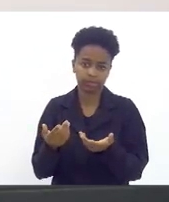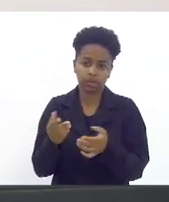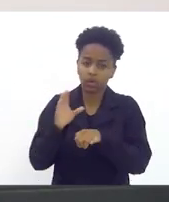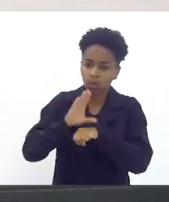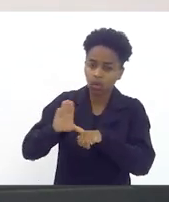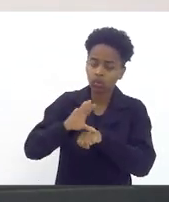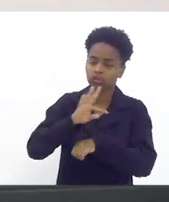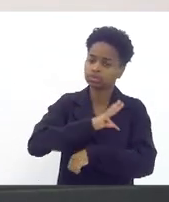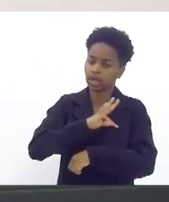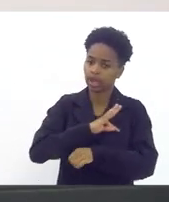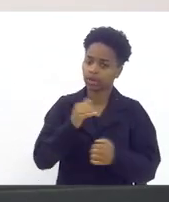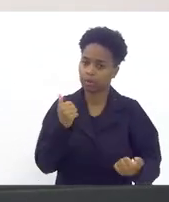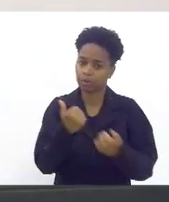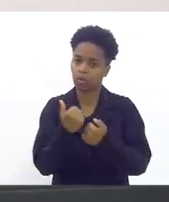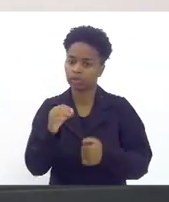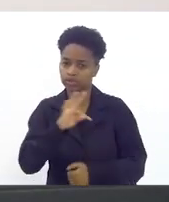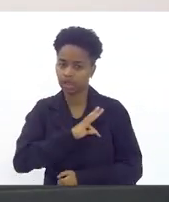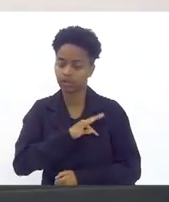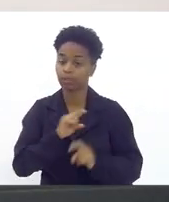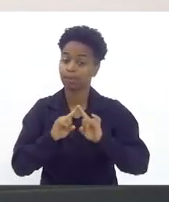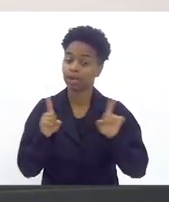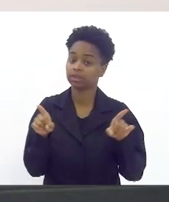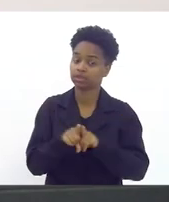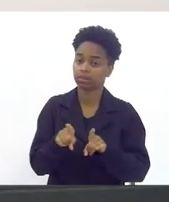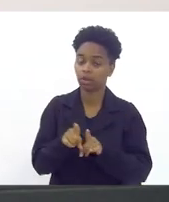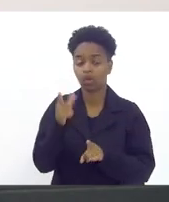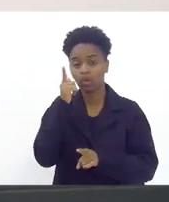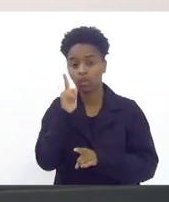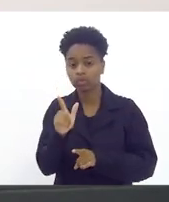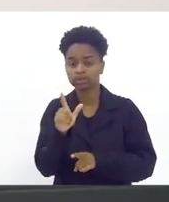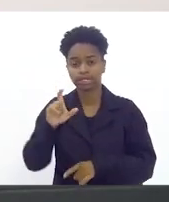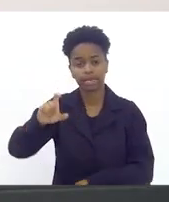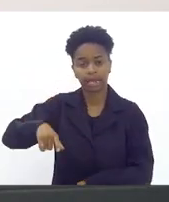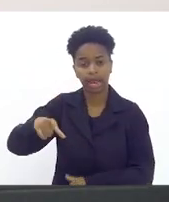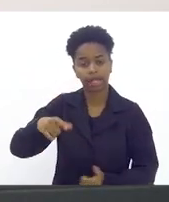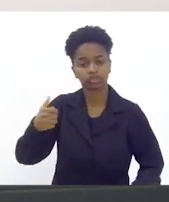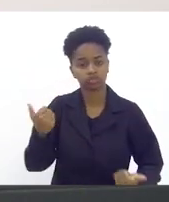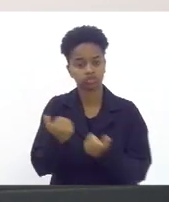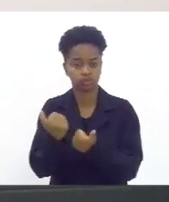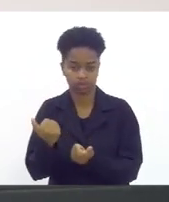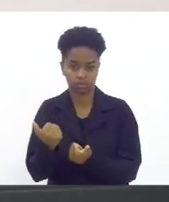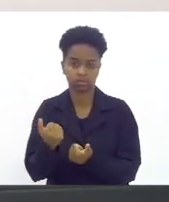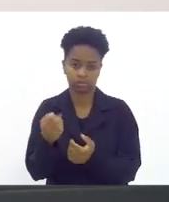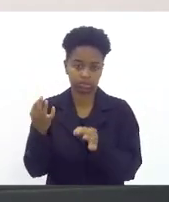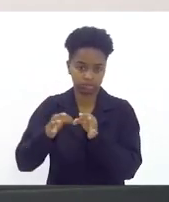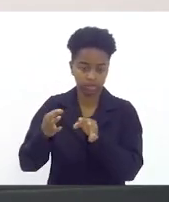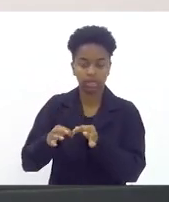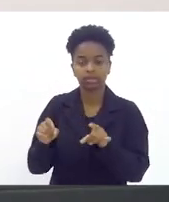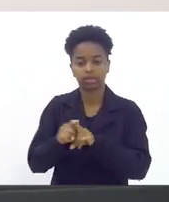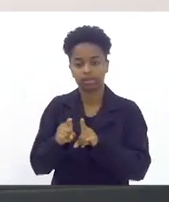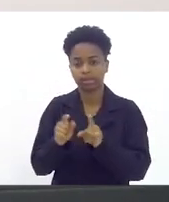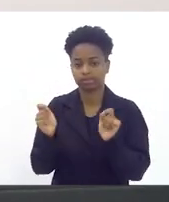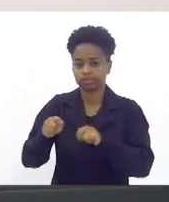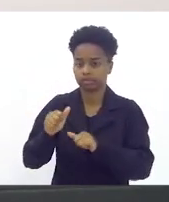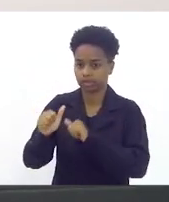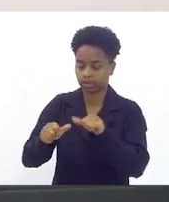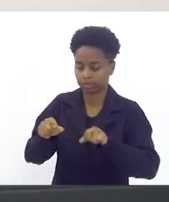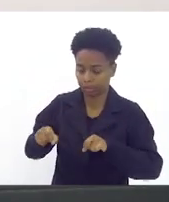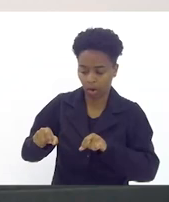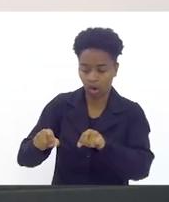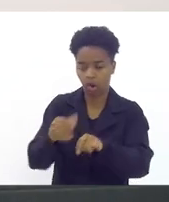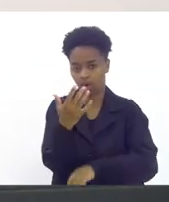técnica auxílio técnico mas também auxílio para acessar linhas de crédito e existem linhas de crédito até para restauração então